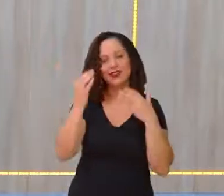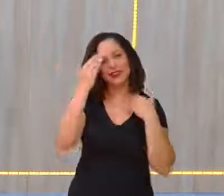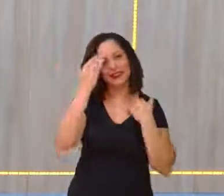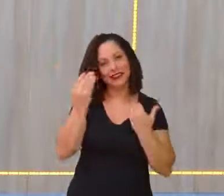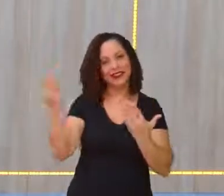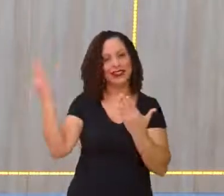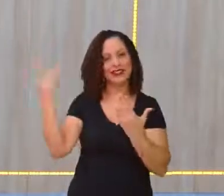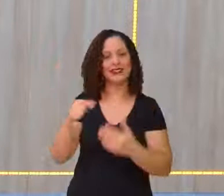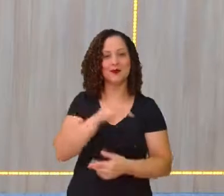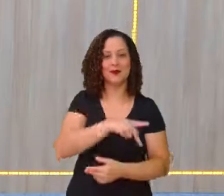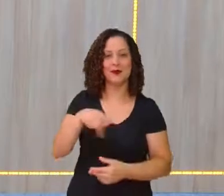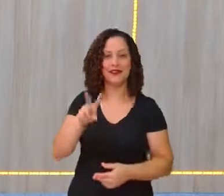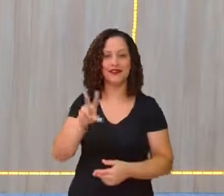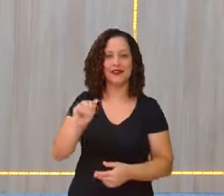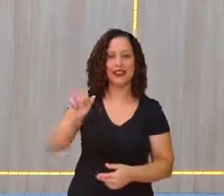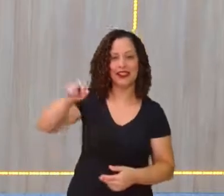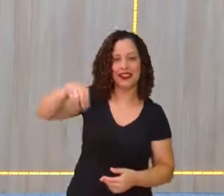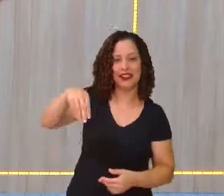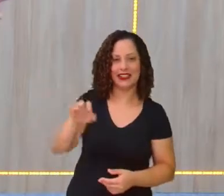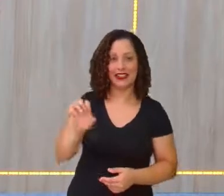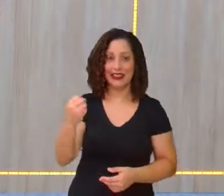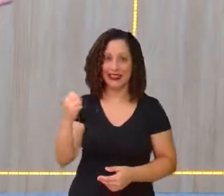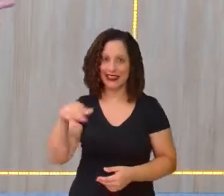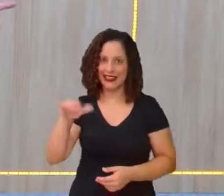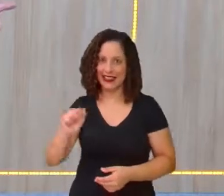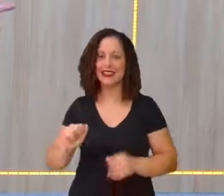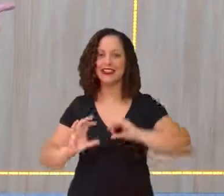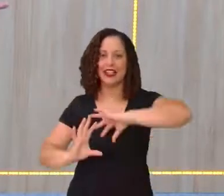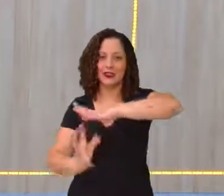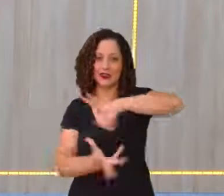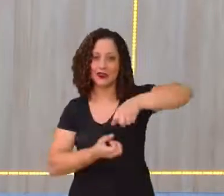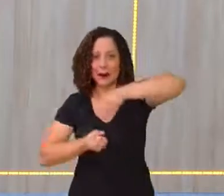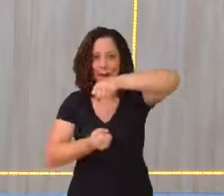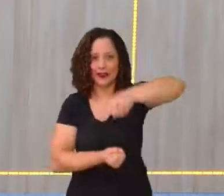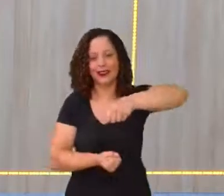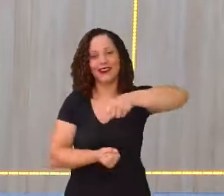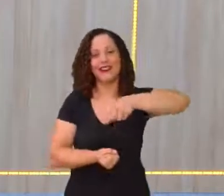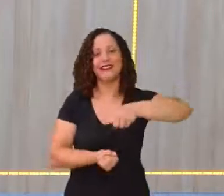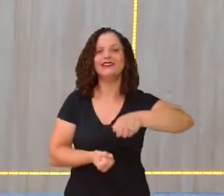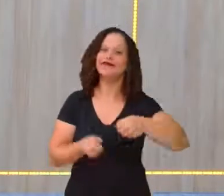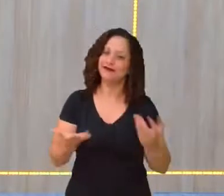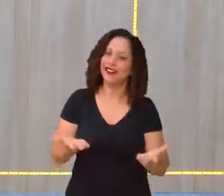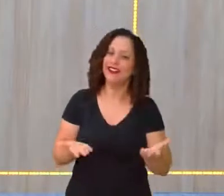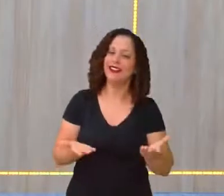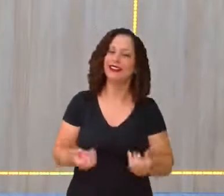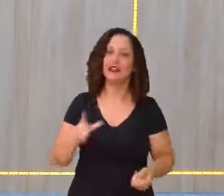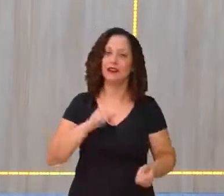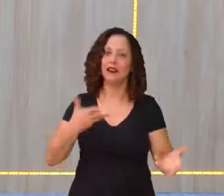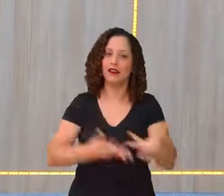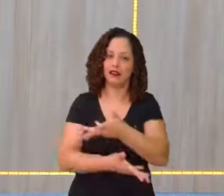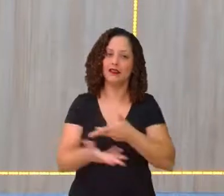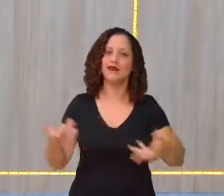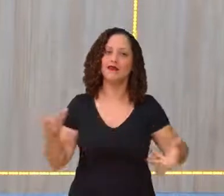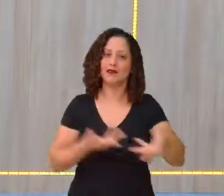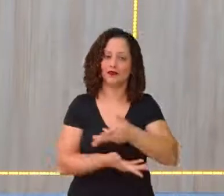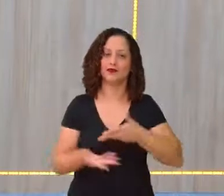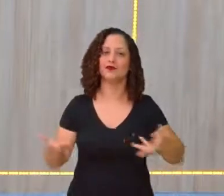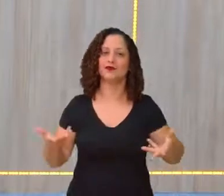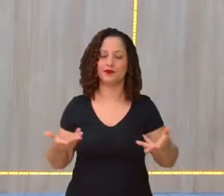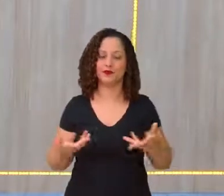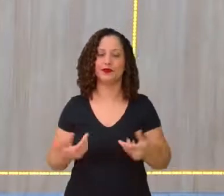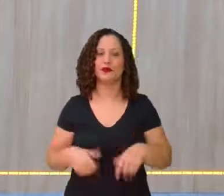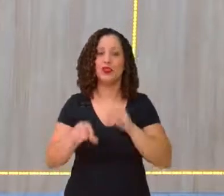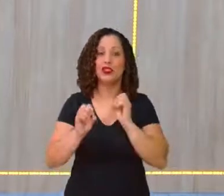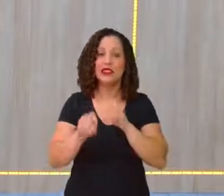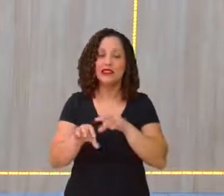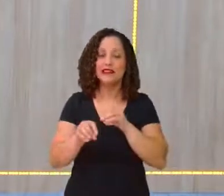professora Vanessa chegou aqui no estúdio, professora maravilhosa de sustentabilidade. Então a gente falando aí da ligação do esporte com ensinamentos para